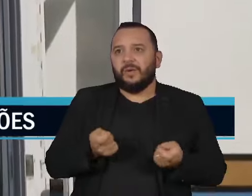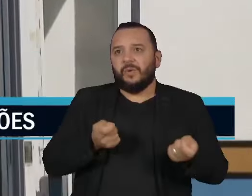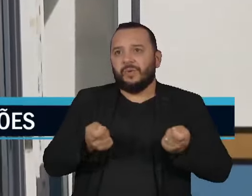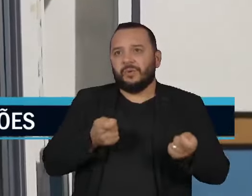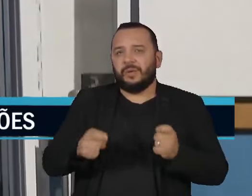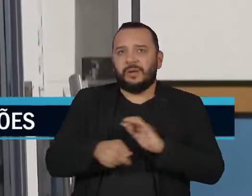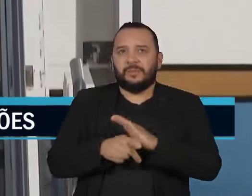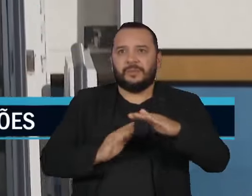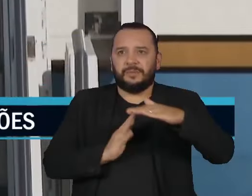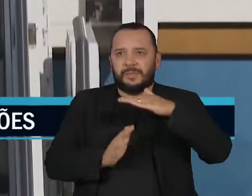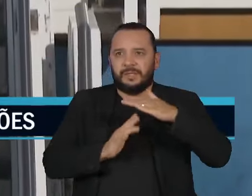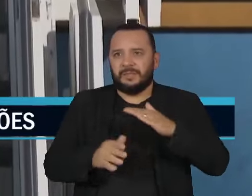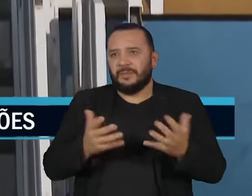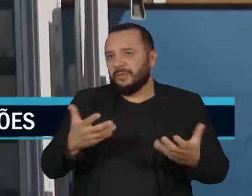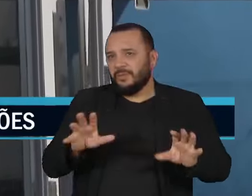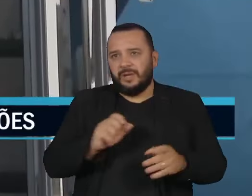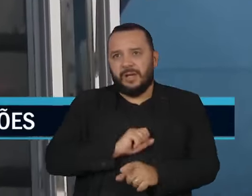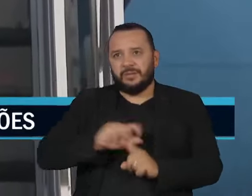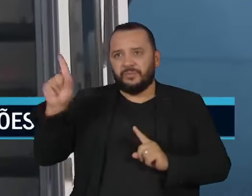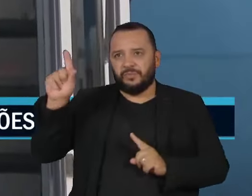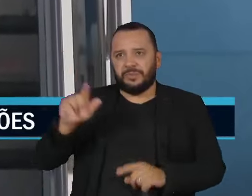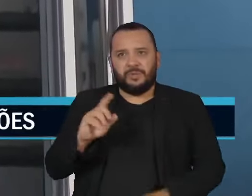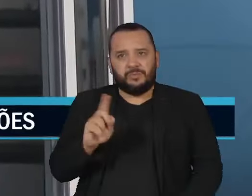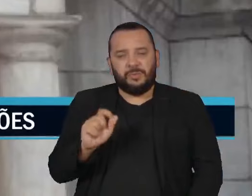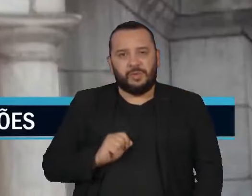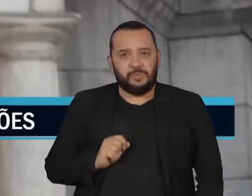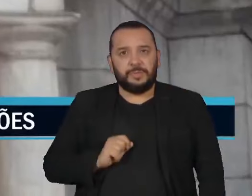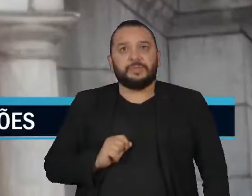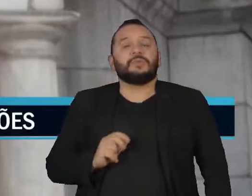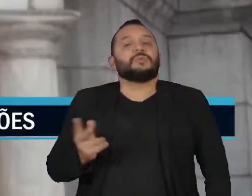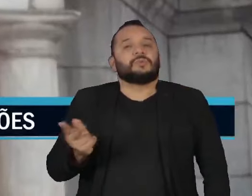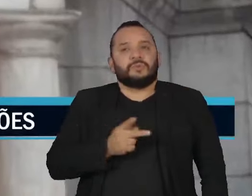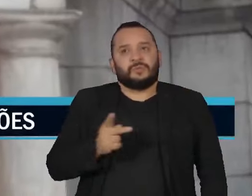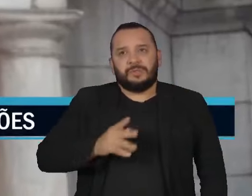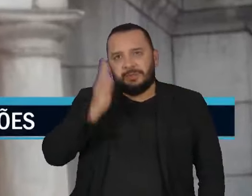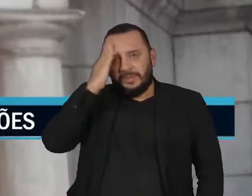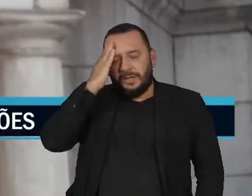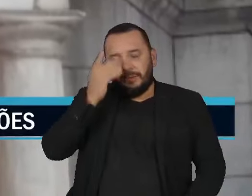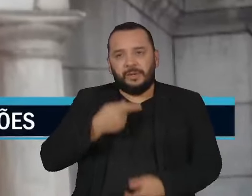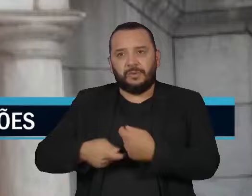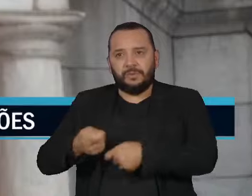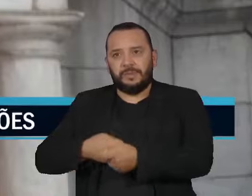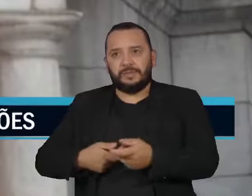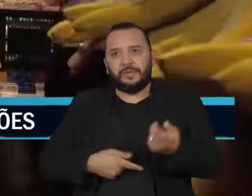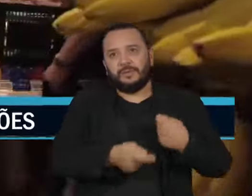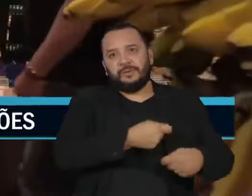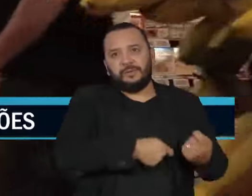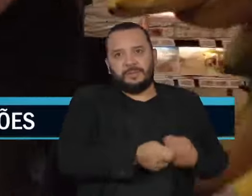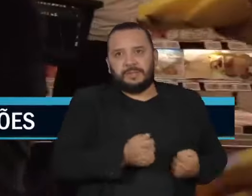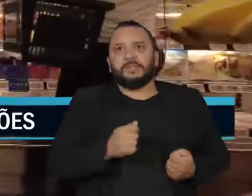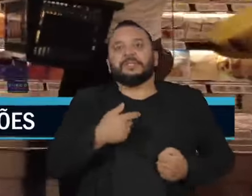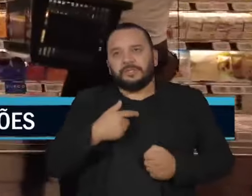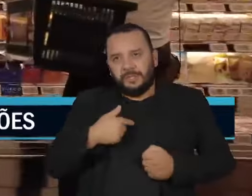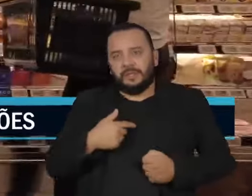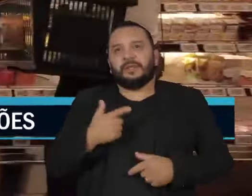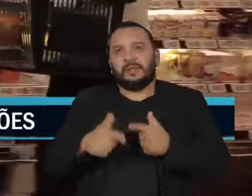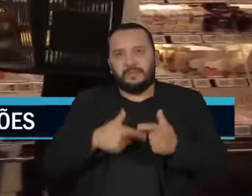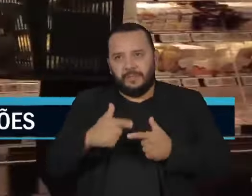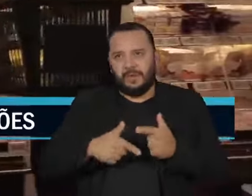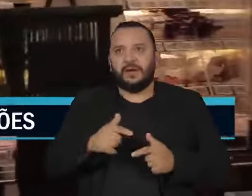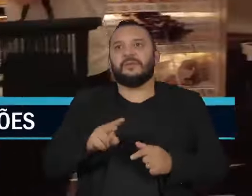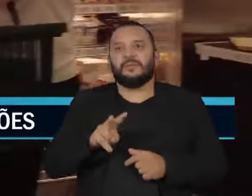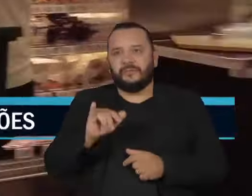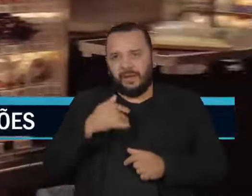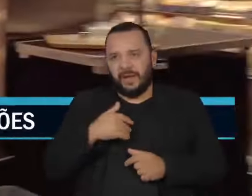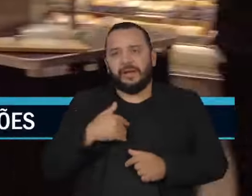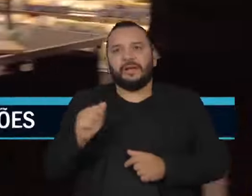imigração, mas não fala em expulsão. Nos dois casos, os economistas apontam que os custos trabalhistas vão subir,